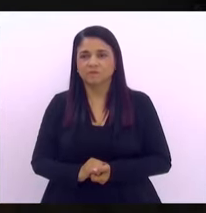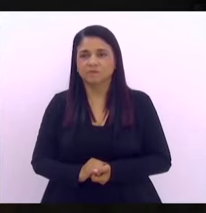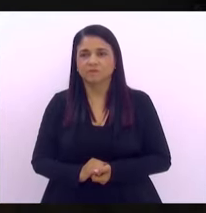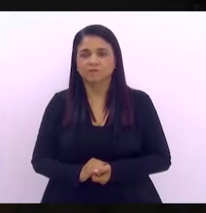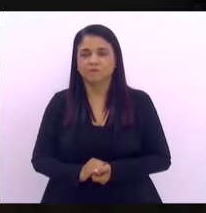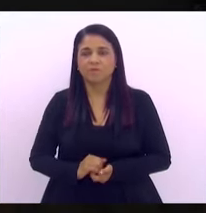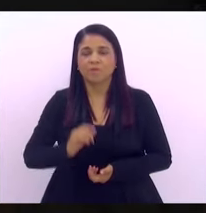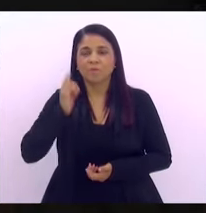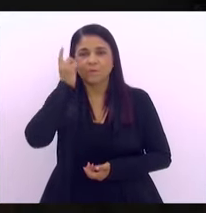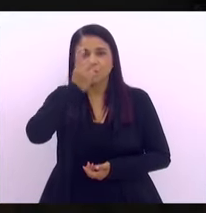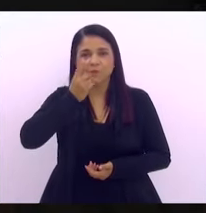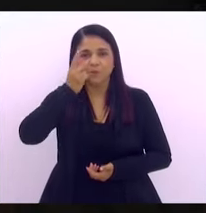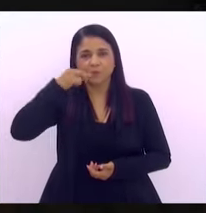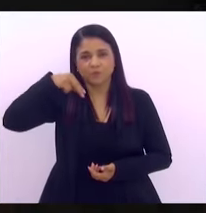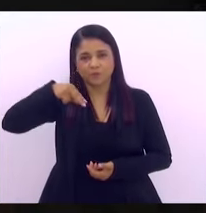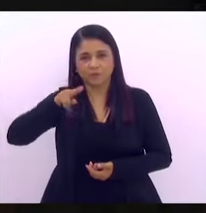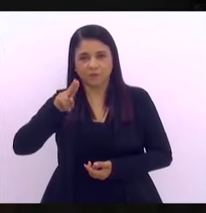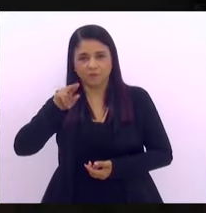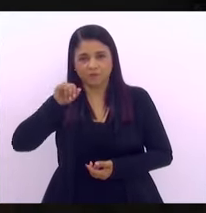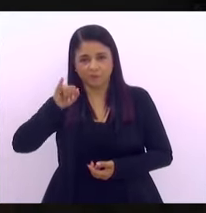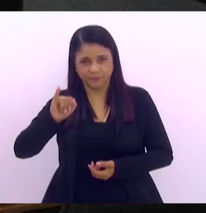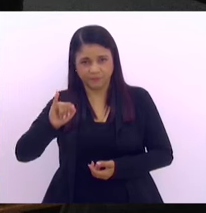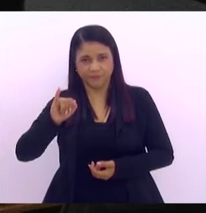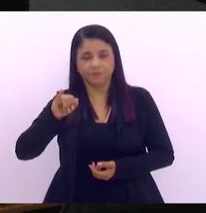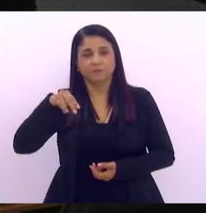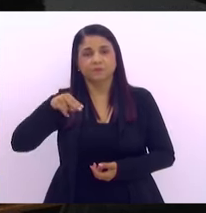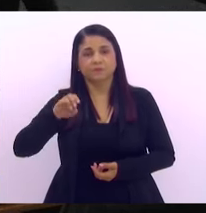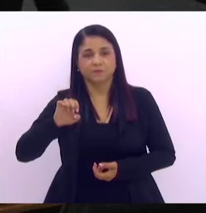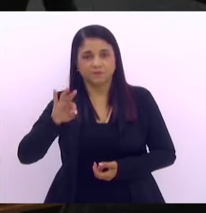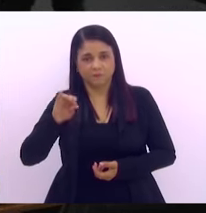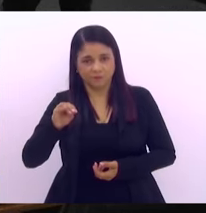Deputado Munir Neto, para discutir.